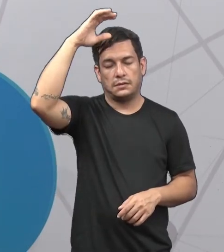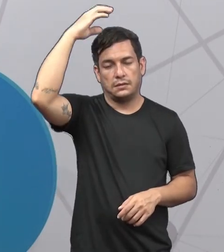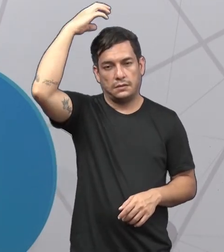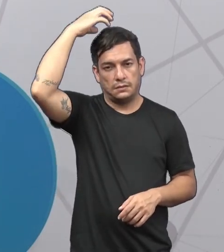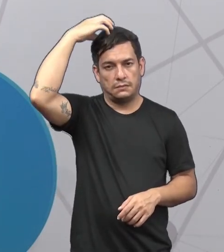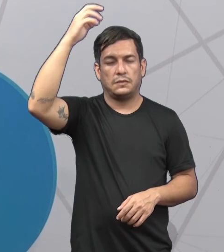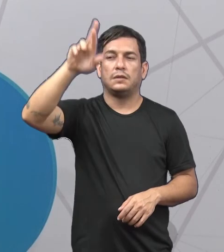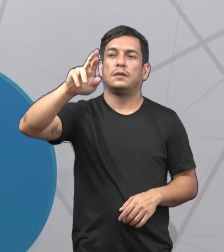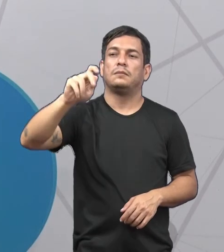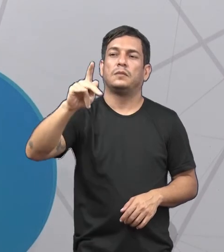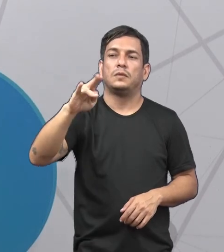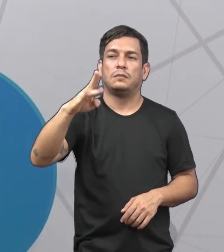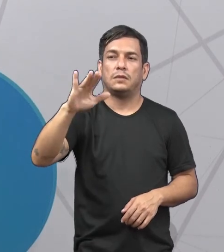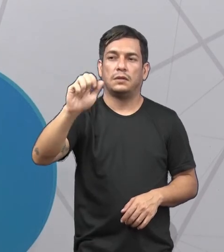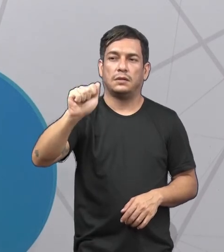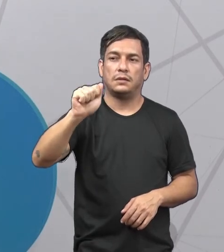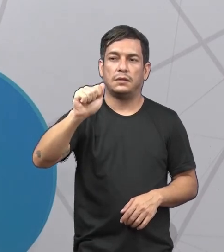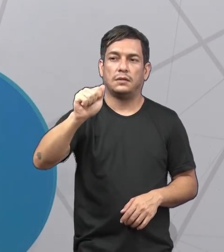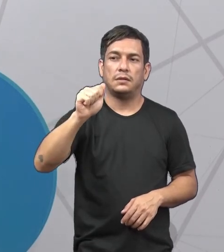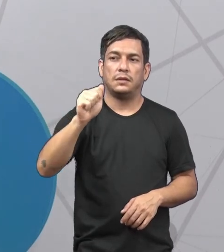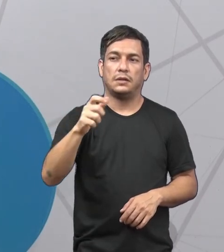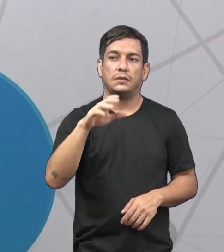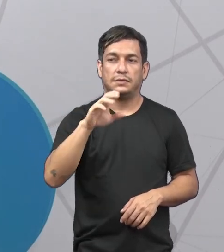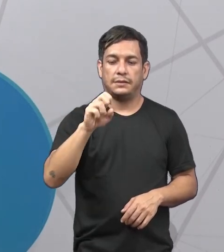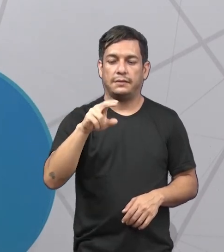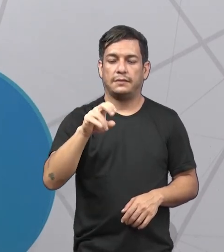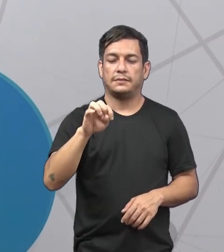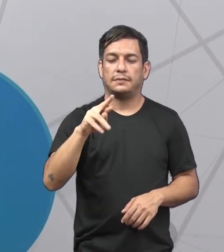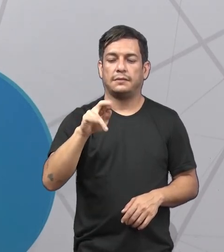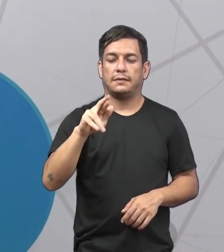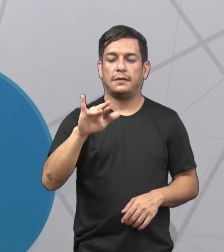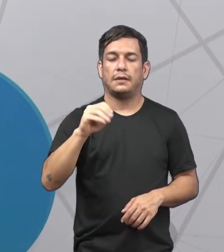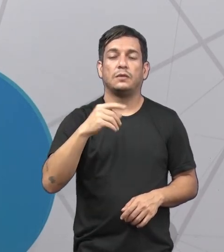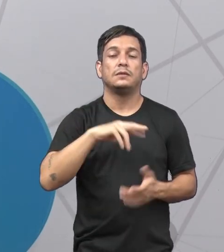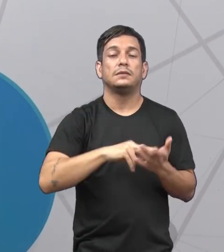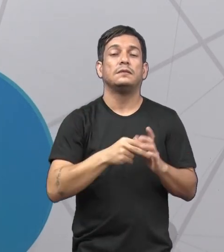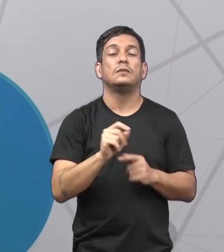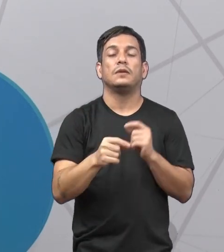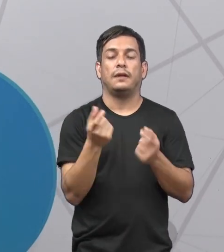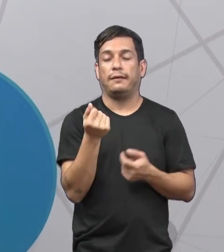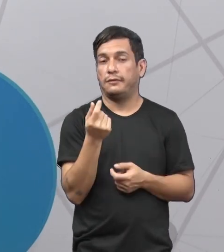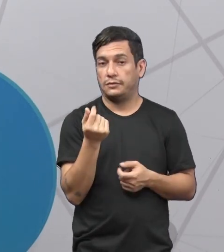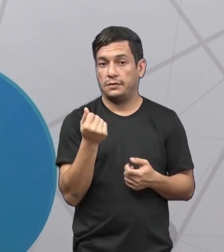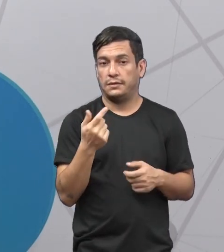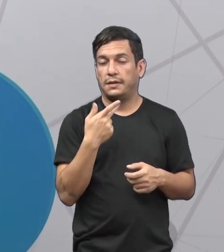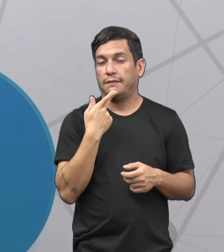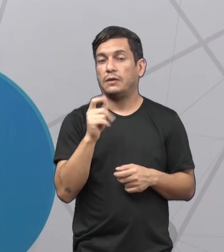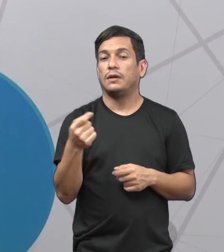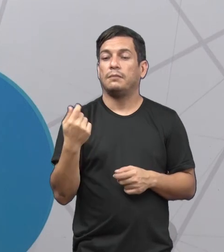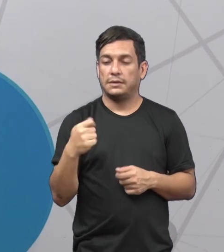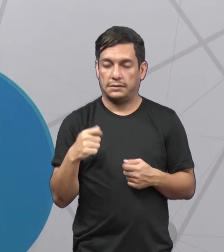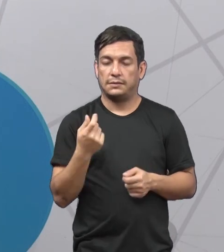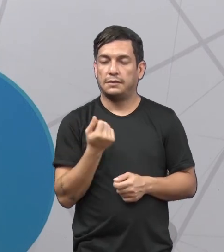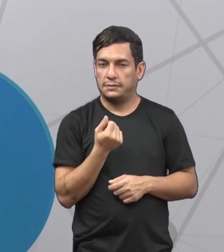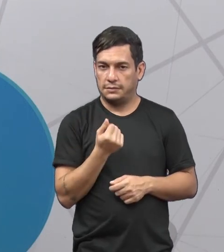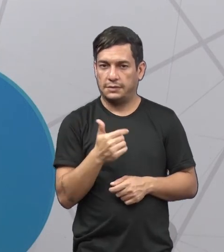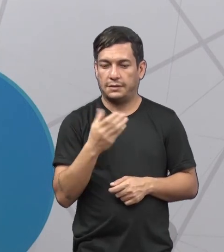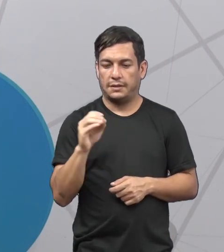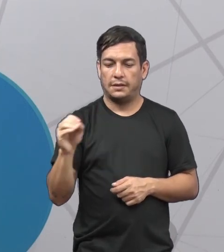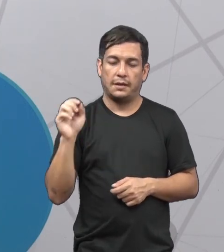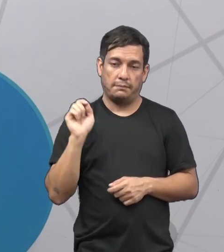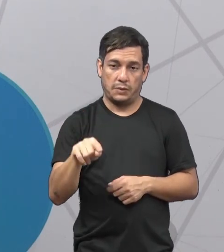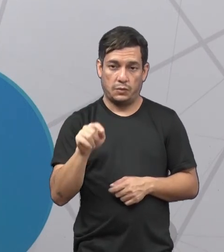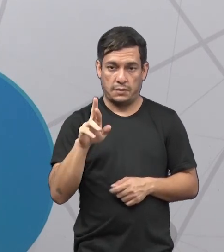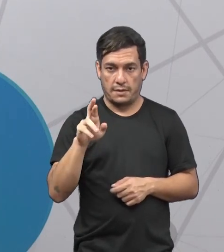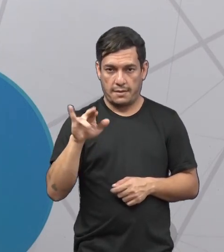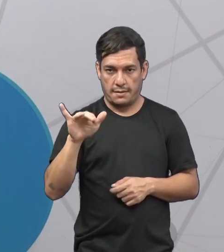outras pessoas. E o perfil censitário estava na renda, né? Quando ele fala lá que tem que ter uma renda líquida anual de 100 mil